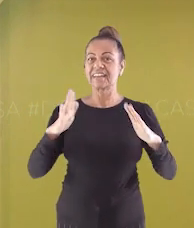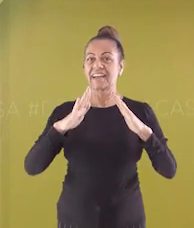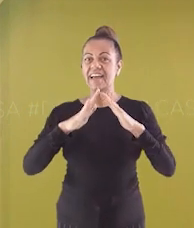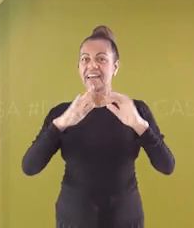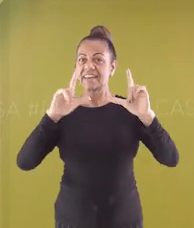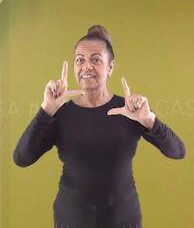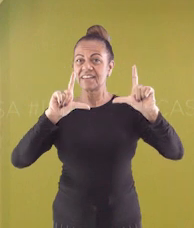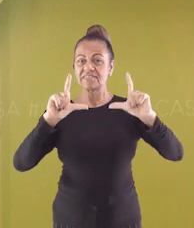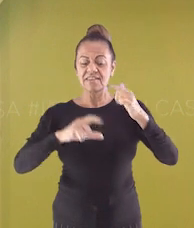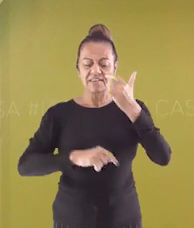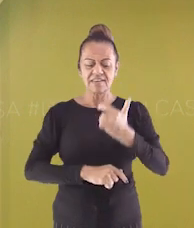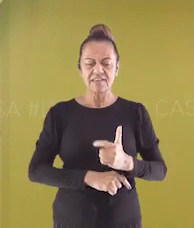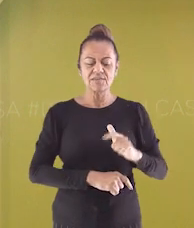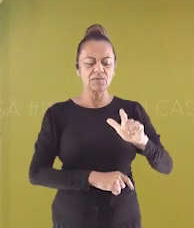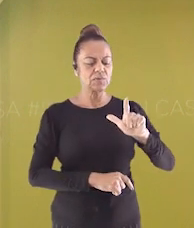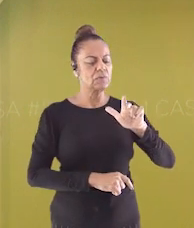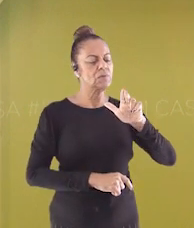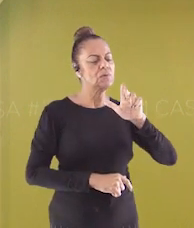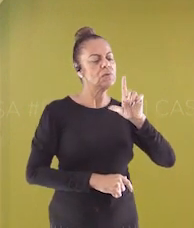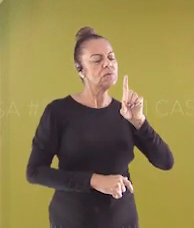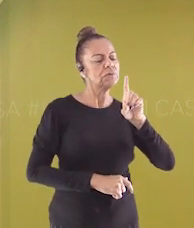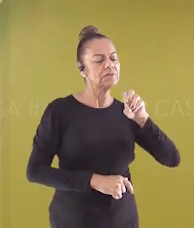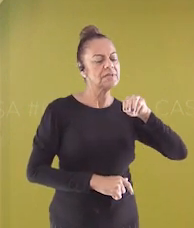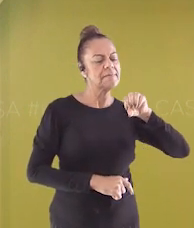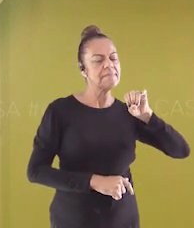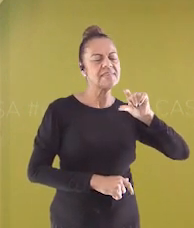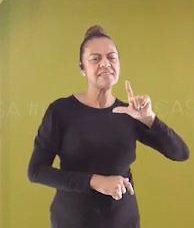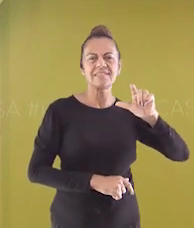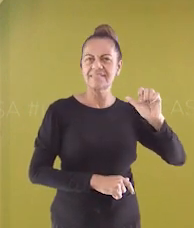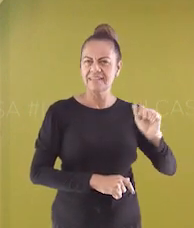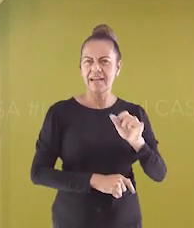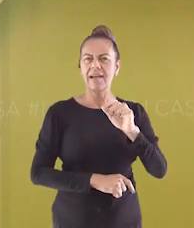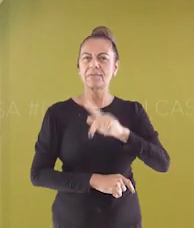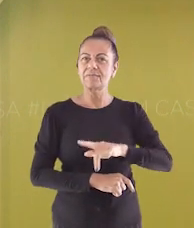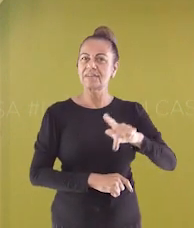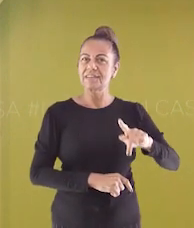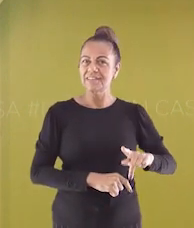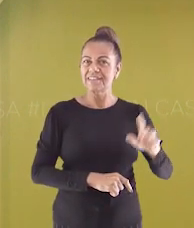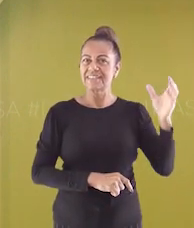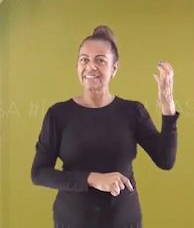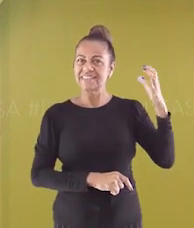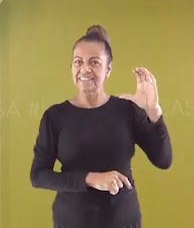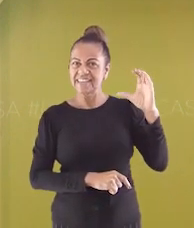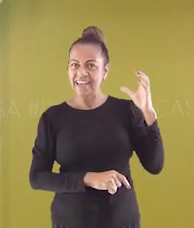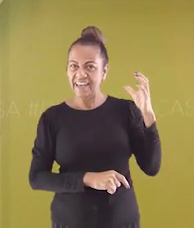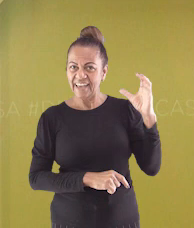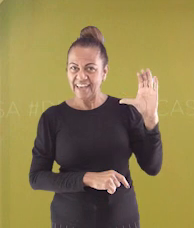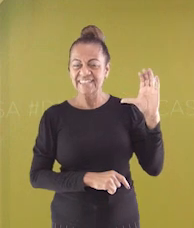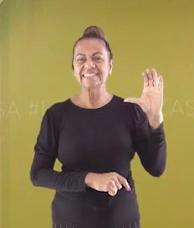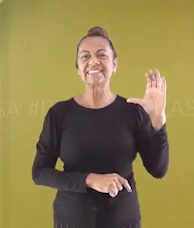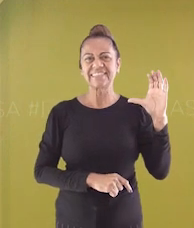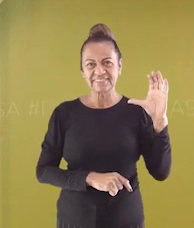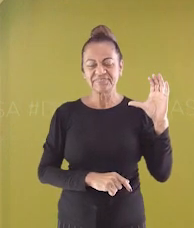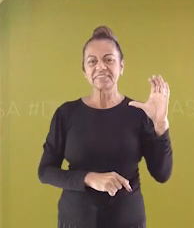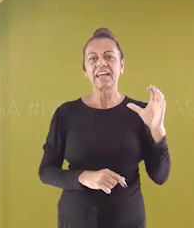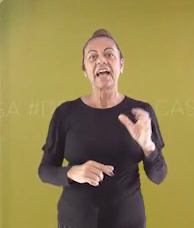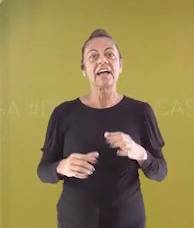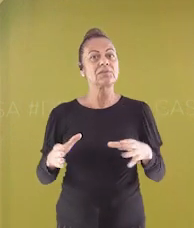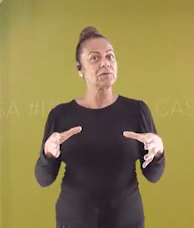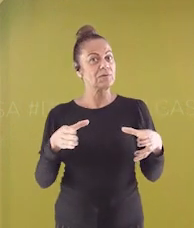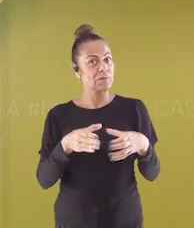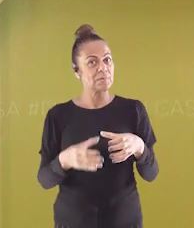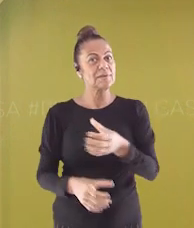TV. Eu sou Ludmila Guedes, professora de Ciências do 6º ano dos anos finais do ensino